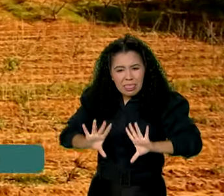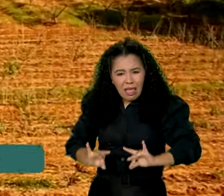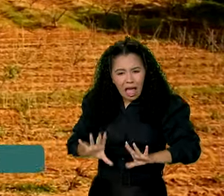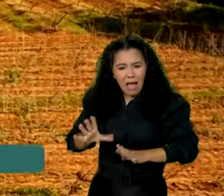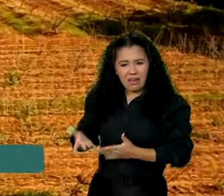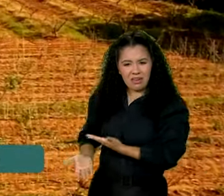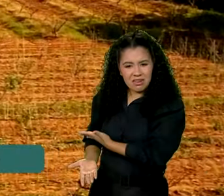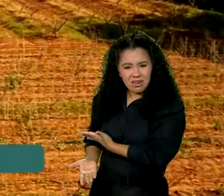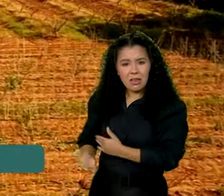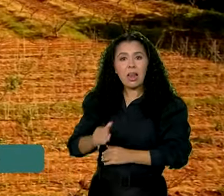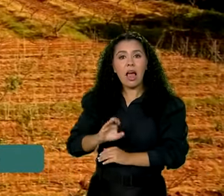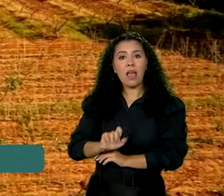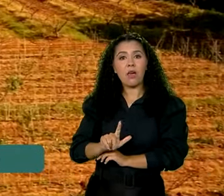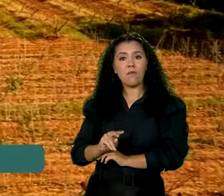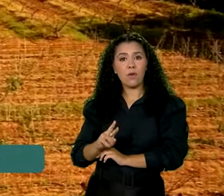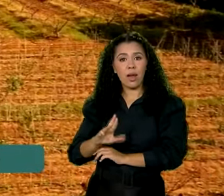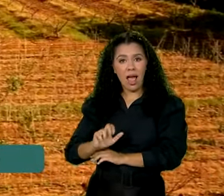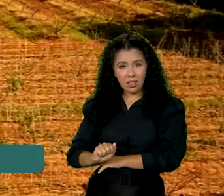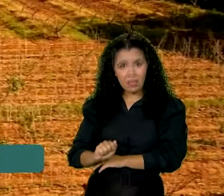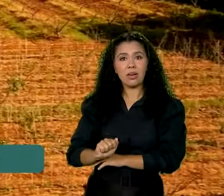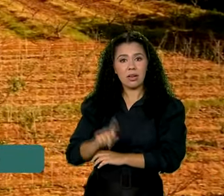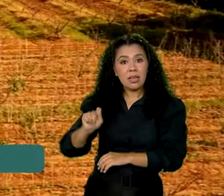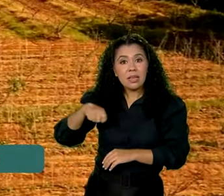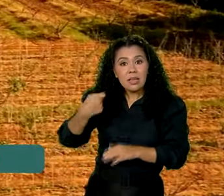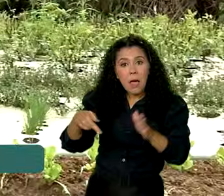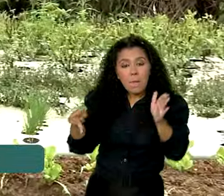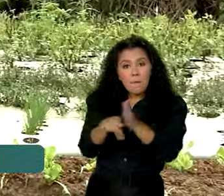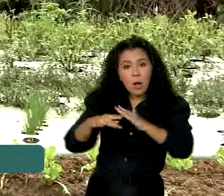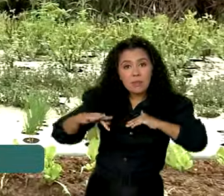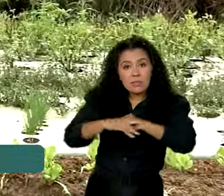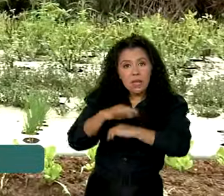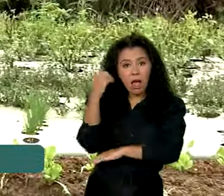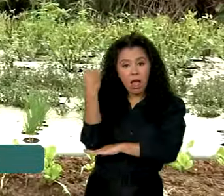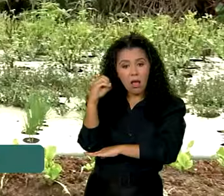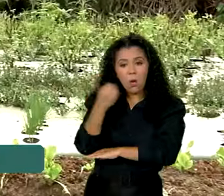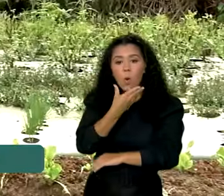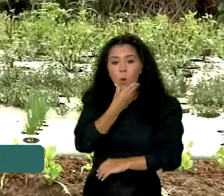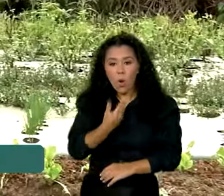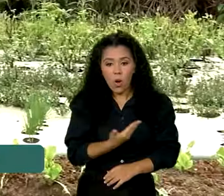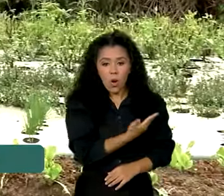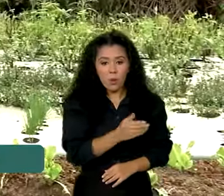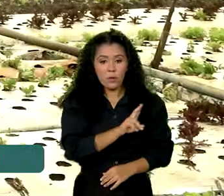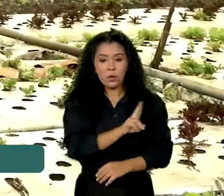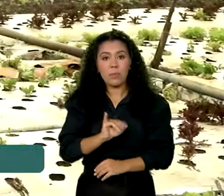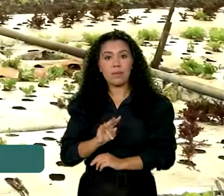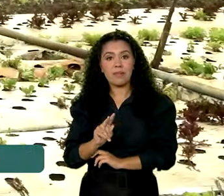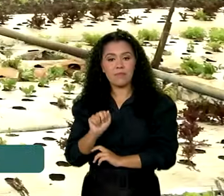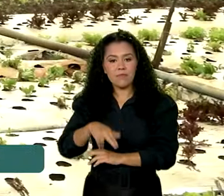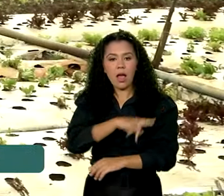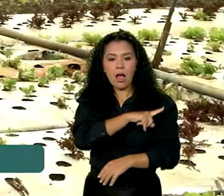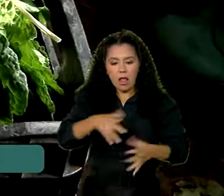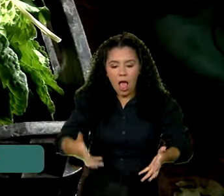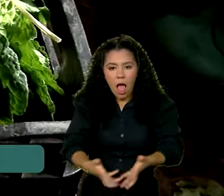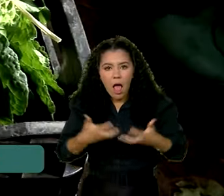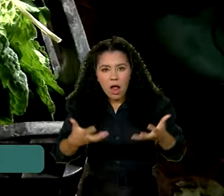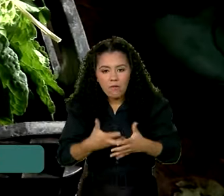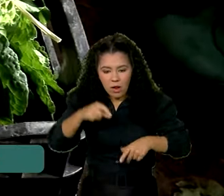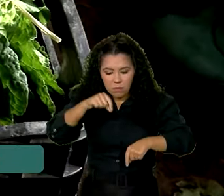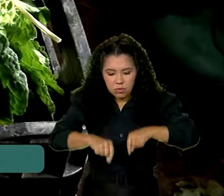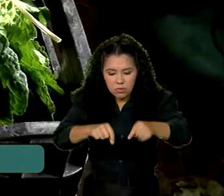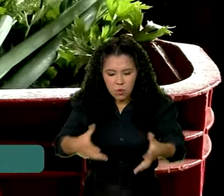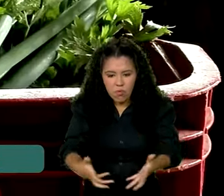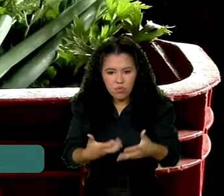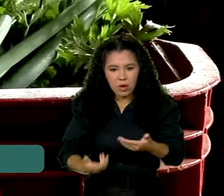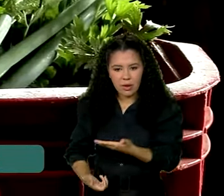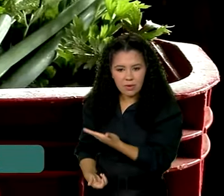Alvorada, cidade na região metropolitana de Porto Alegre, seu Ivan planta alface, almeirão, rúcula,